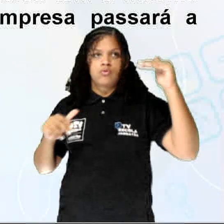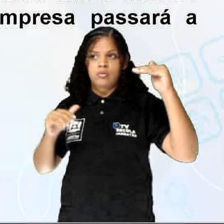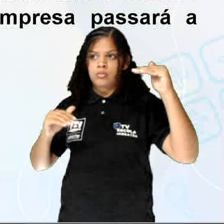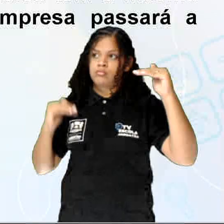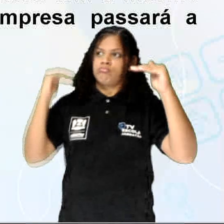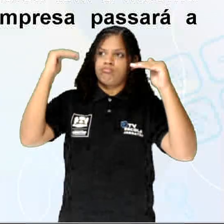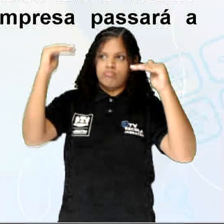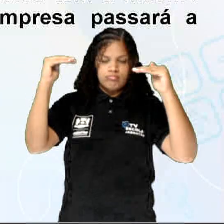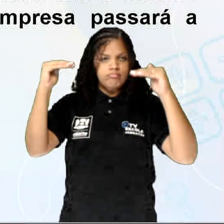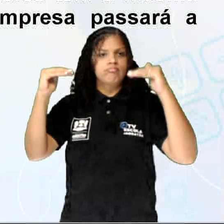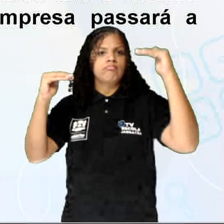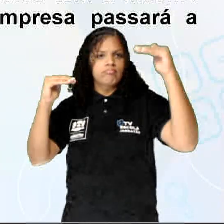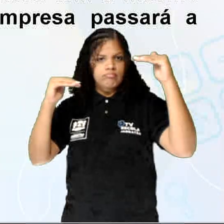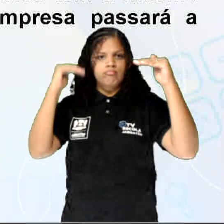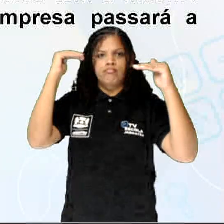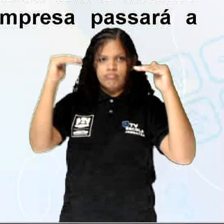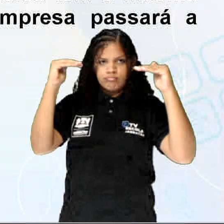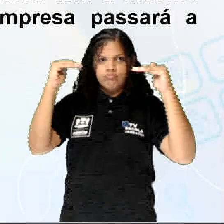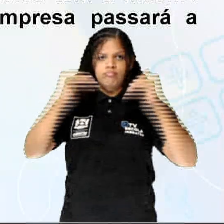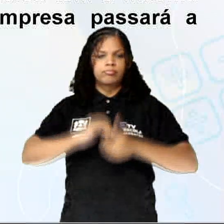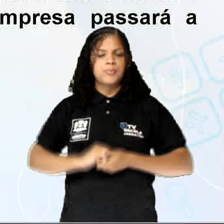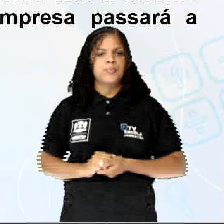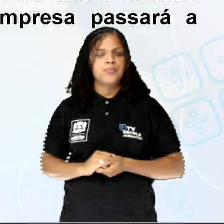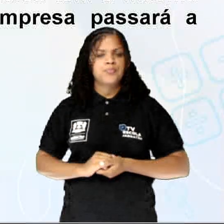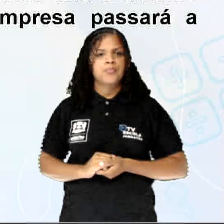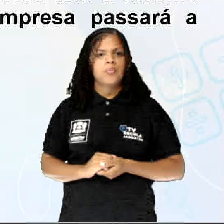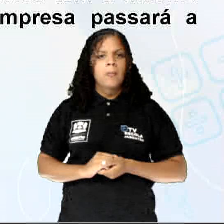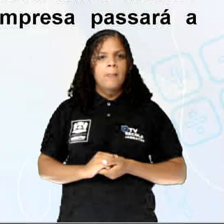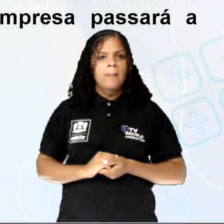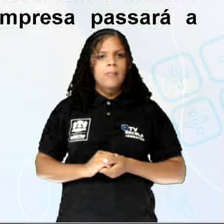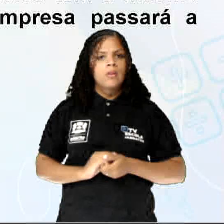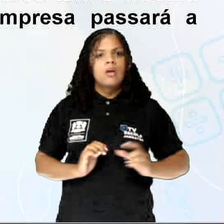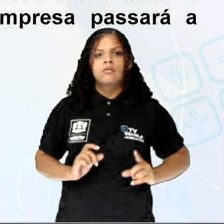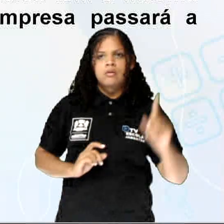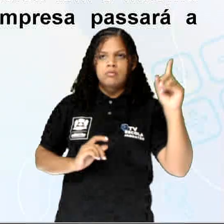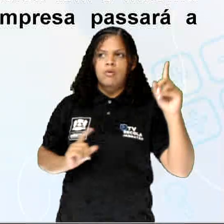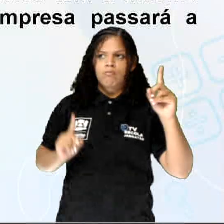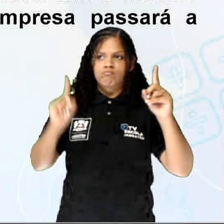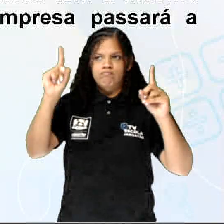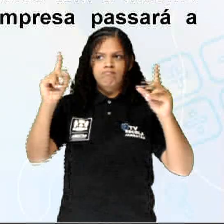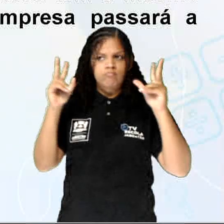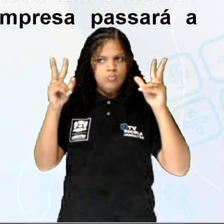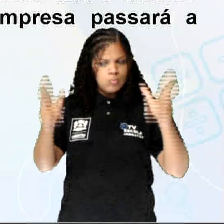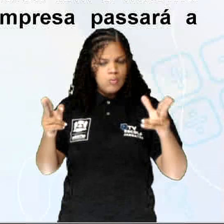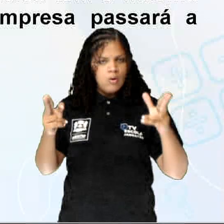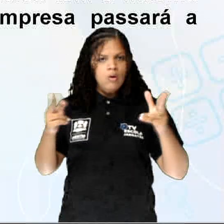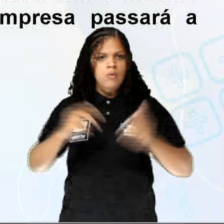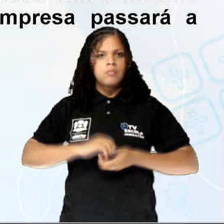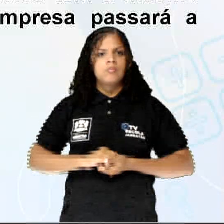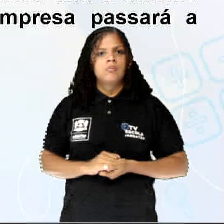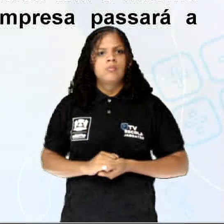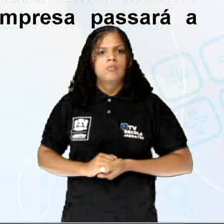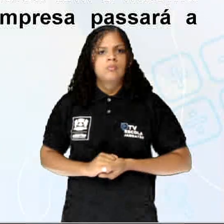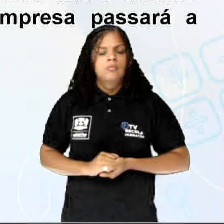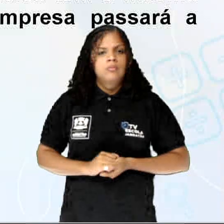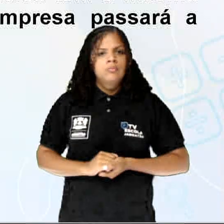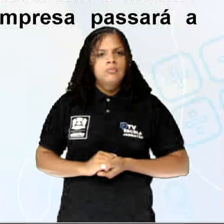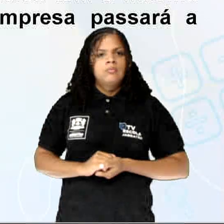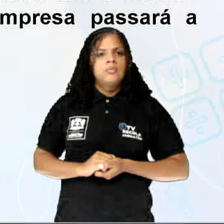trabalhar 6 horas por dia e ele quer saber quantos litros de refrigerantes esses funcionários vão conseguir produzir.